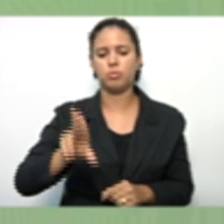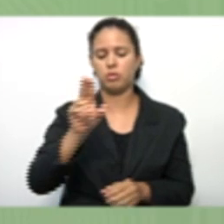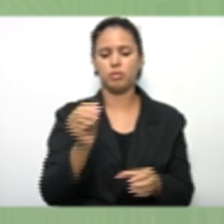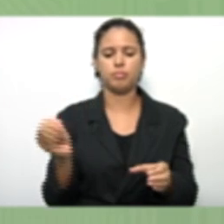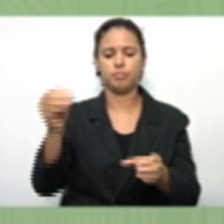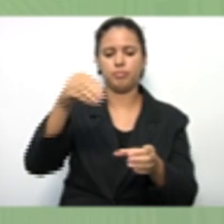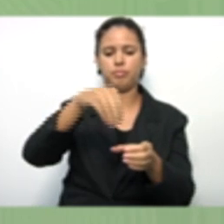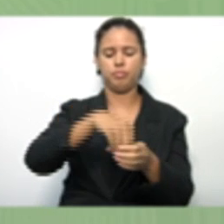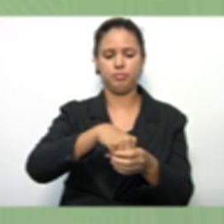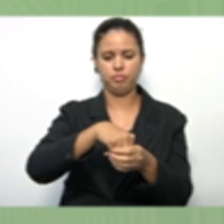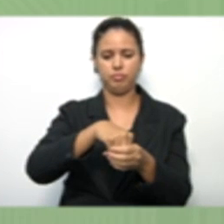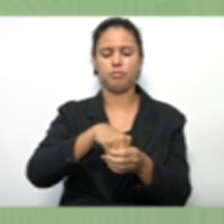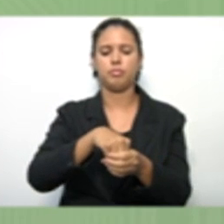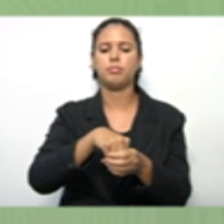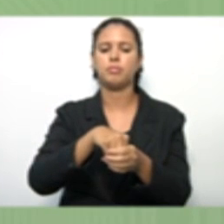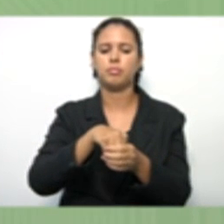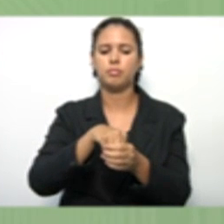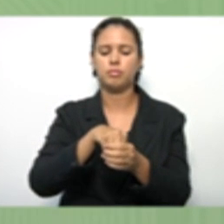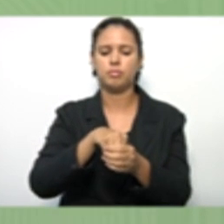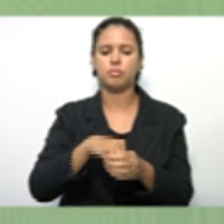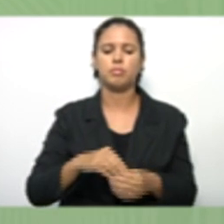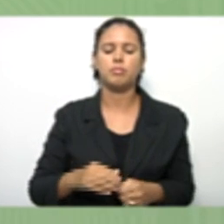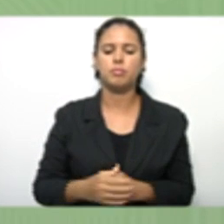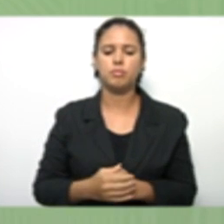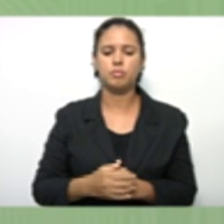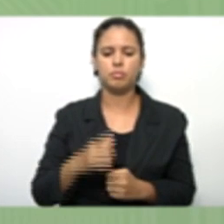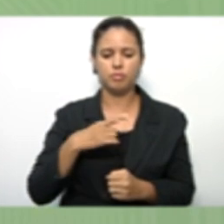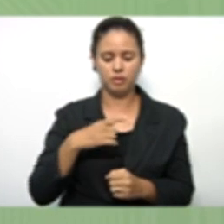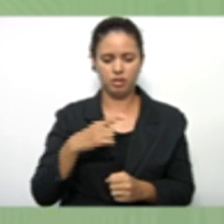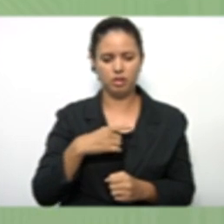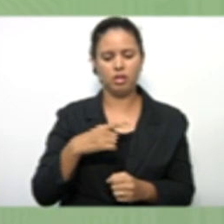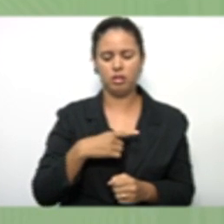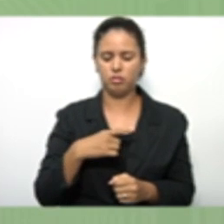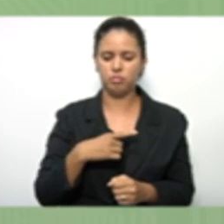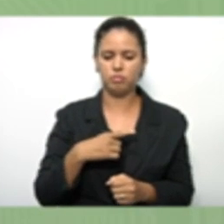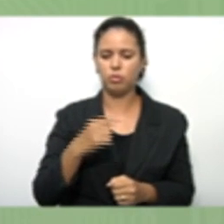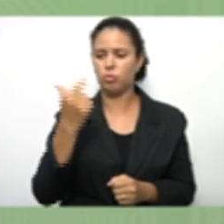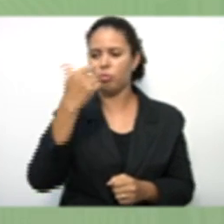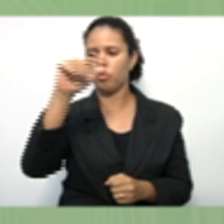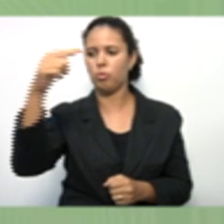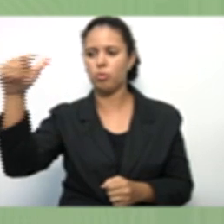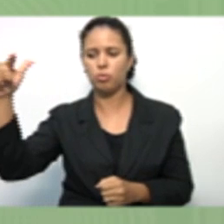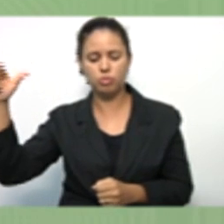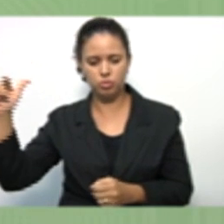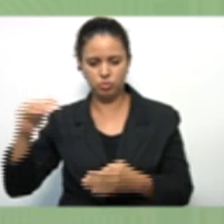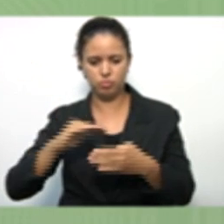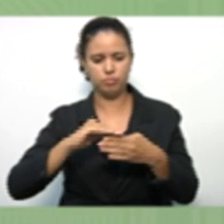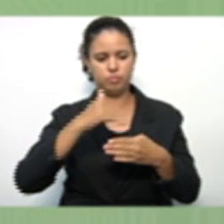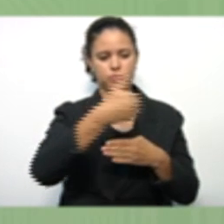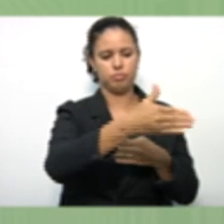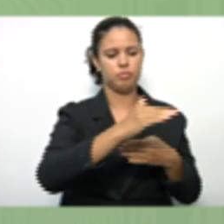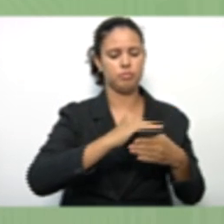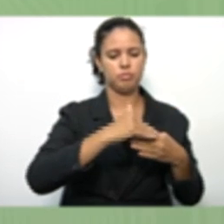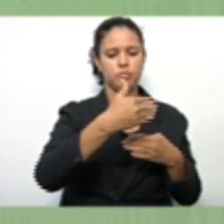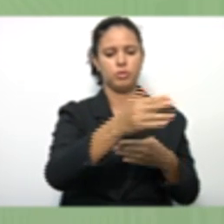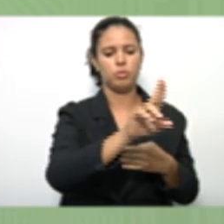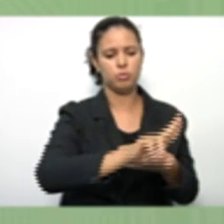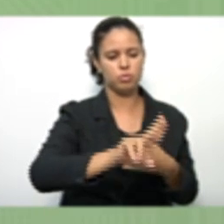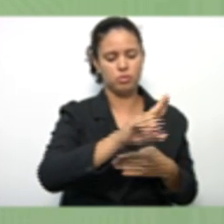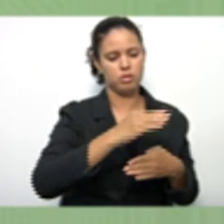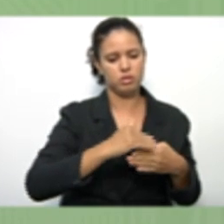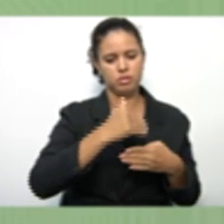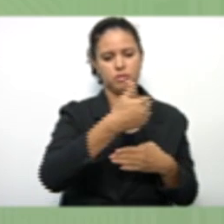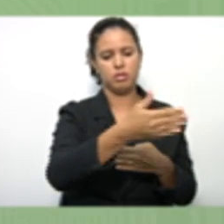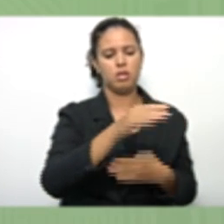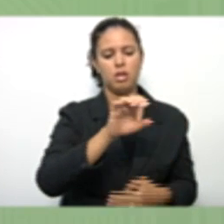cooperativa, eles utilizam aquela informação para tomar decisão, nós temos os usuários externos. E quem são